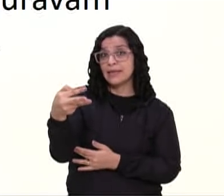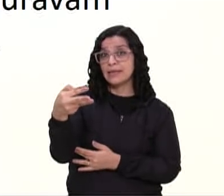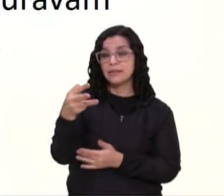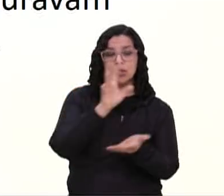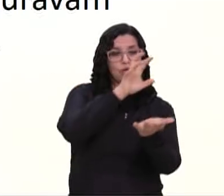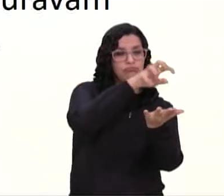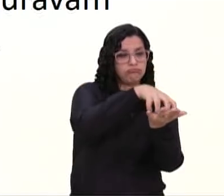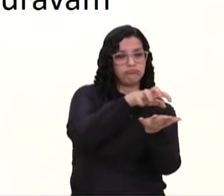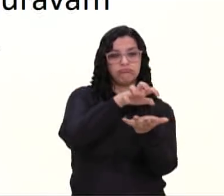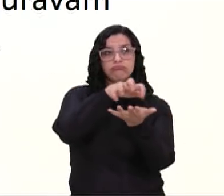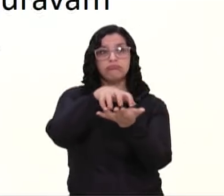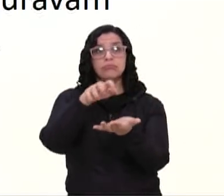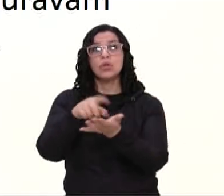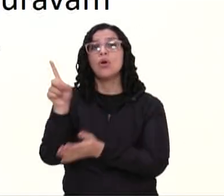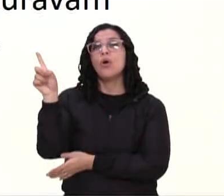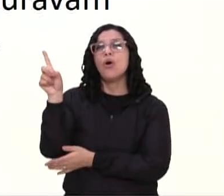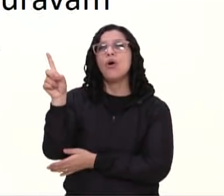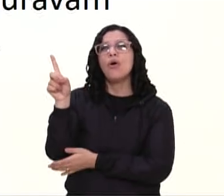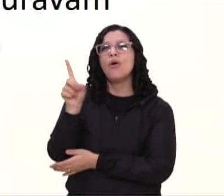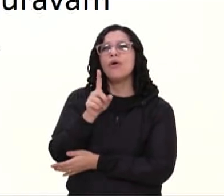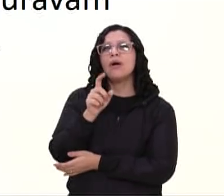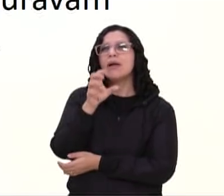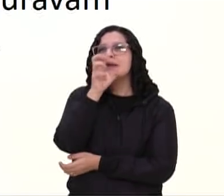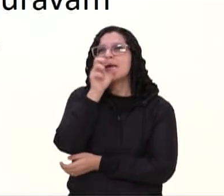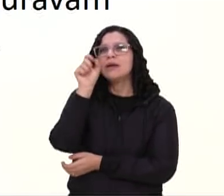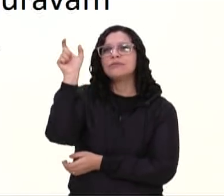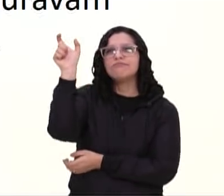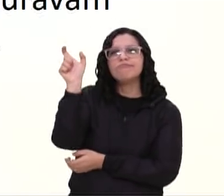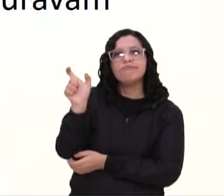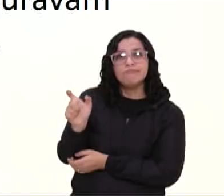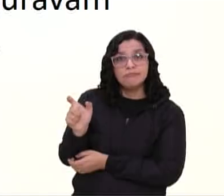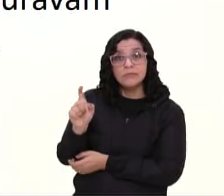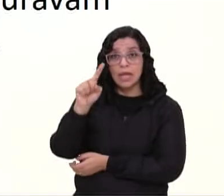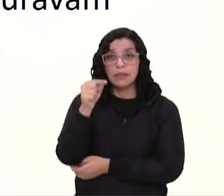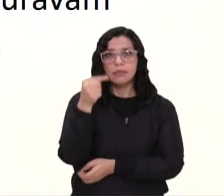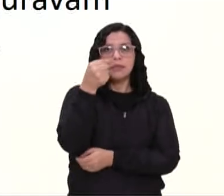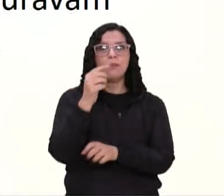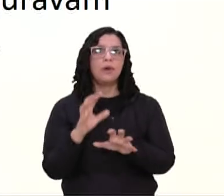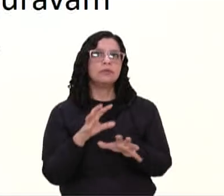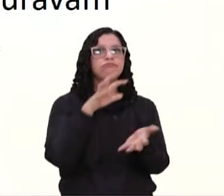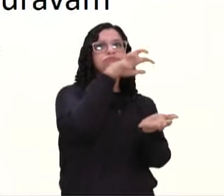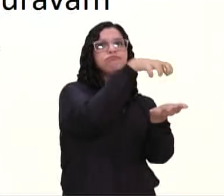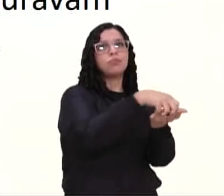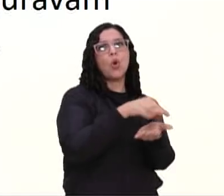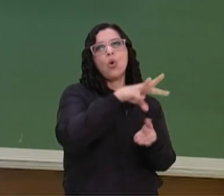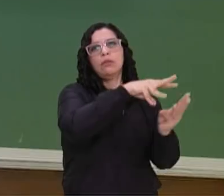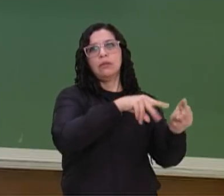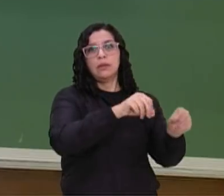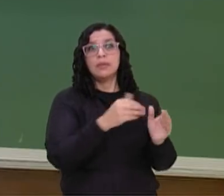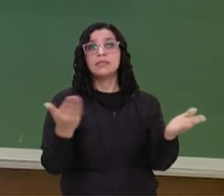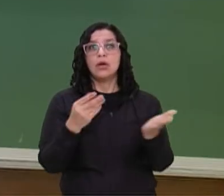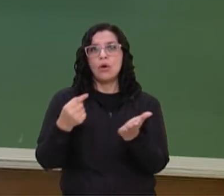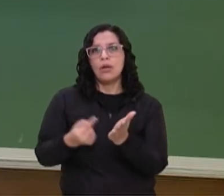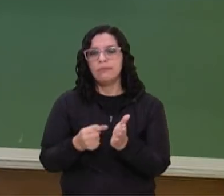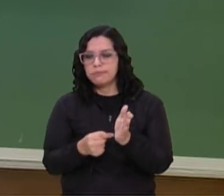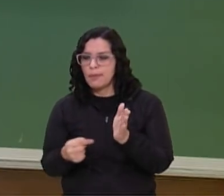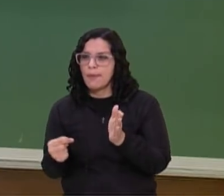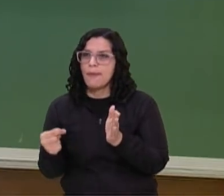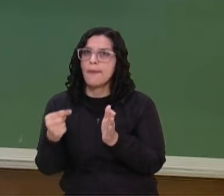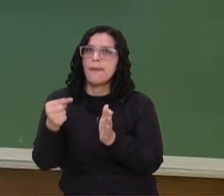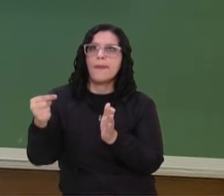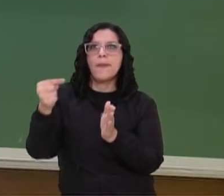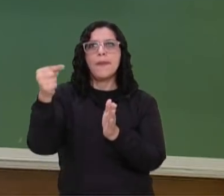independentes. Esse territóriozinho marcado aqui no mapa. O resto, eles só vão conseguir depois, o resto do território. Mas essas são as 13 colônias que vão